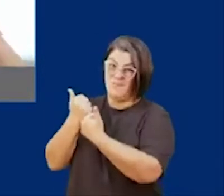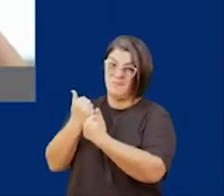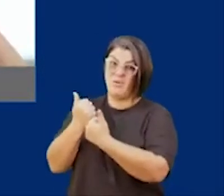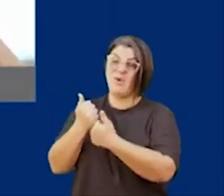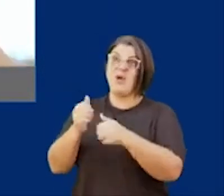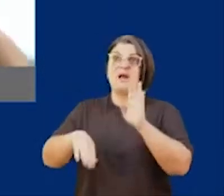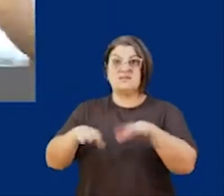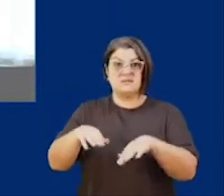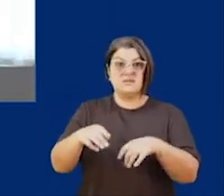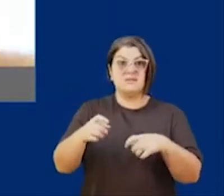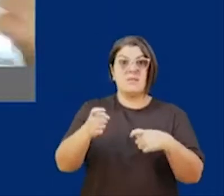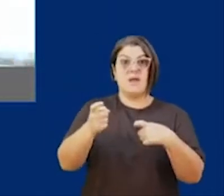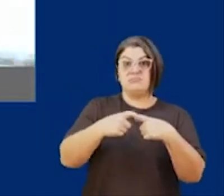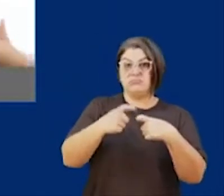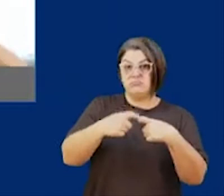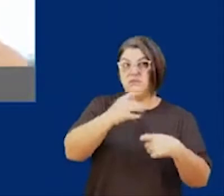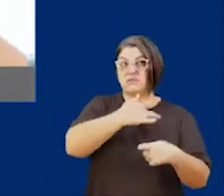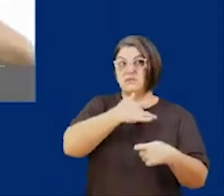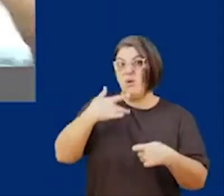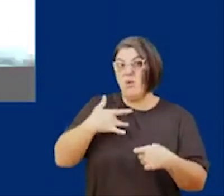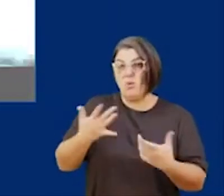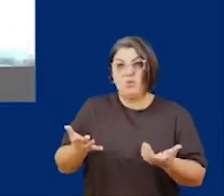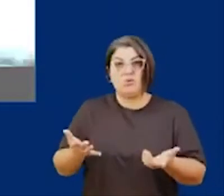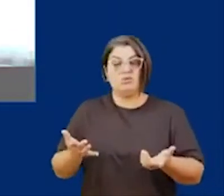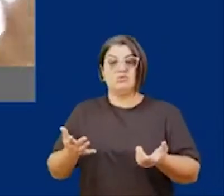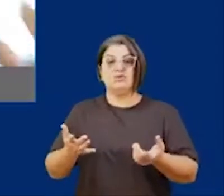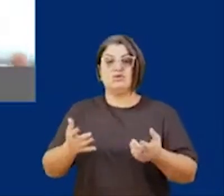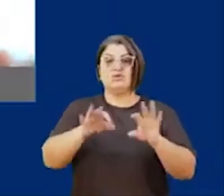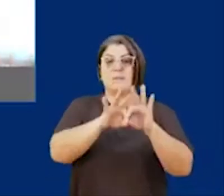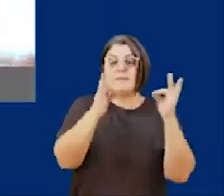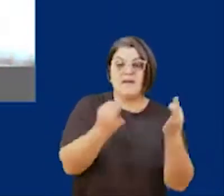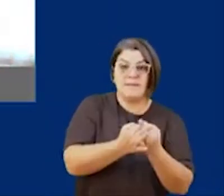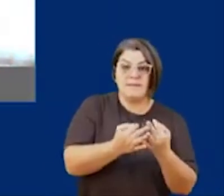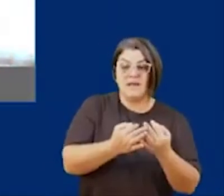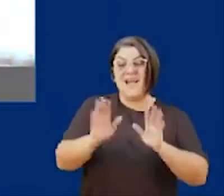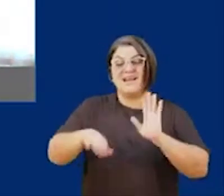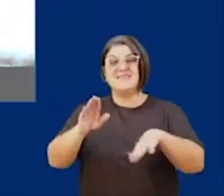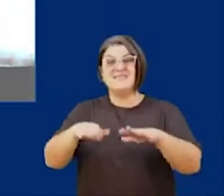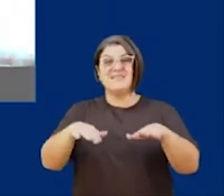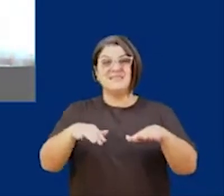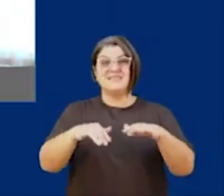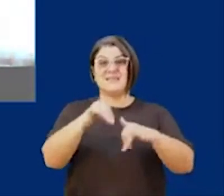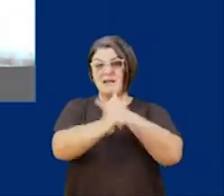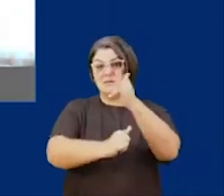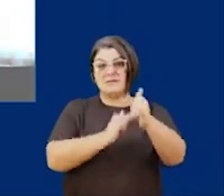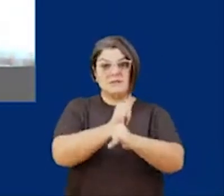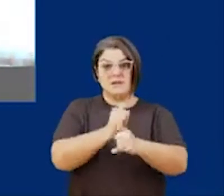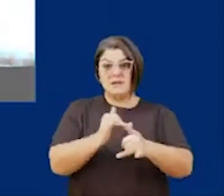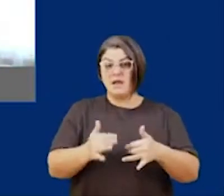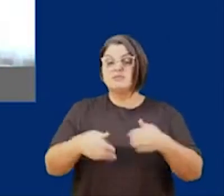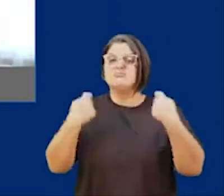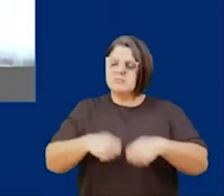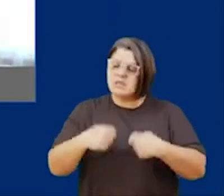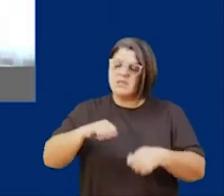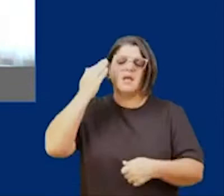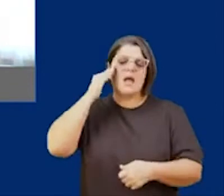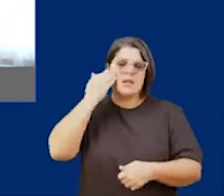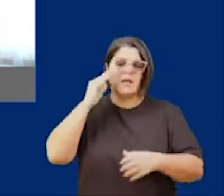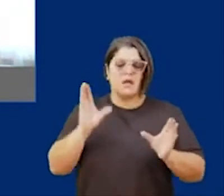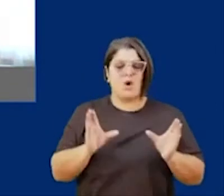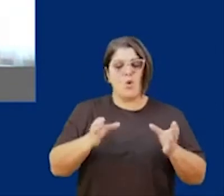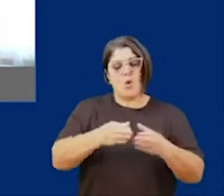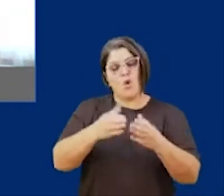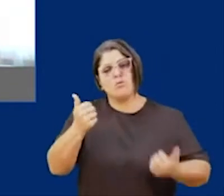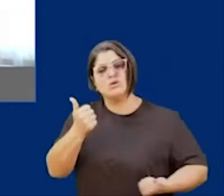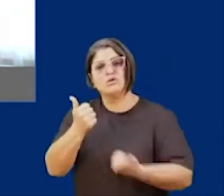saúde, parentes, amigos, redes às vezes pela internet, né? Mas a gente entender a importância dessa rede, e uma rede de apoio que de